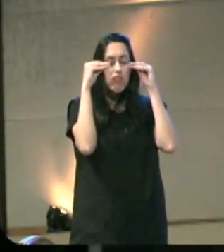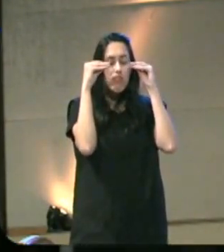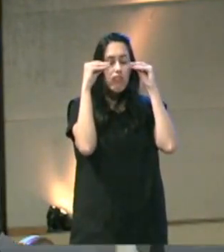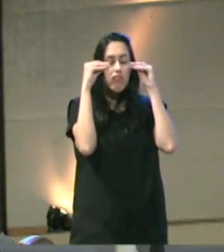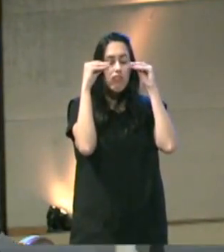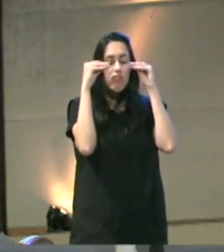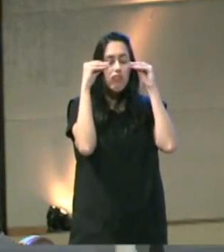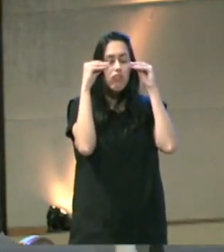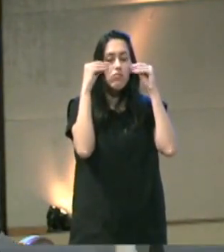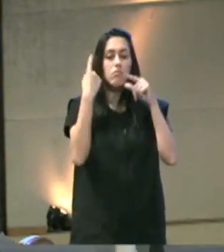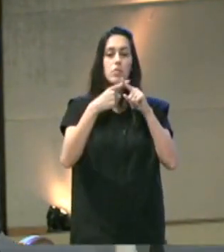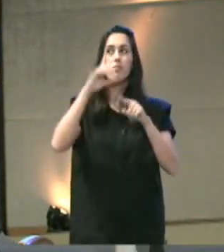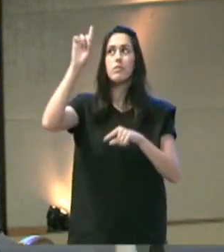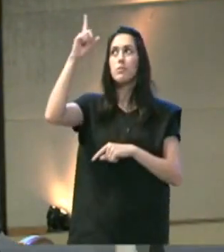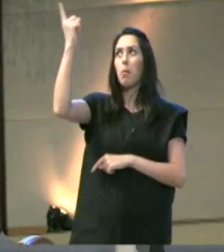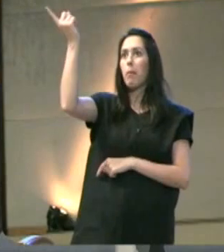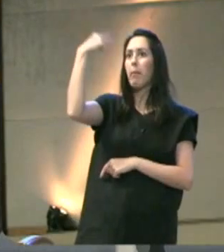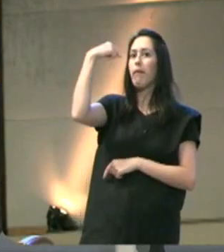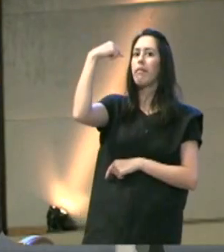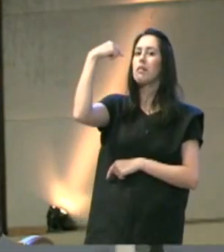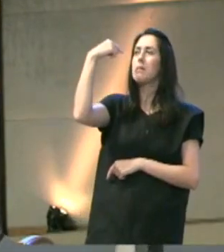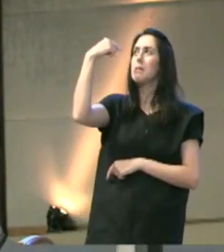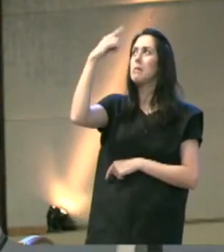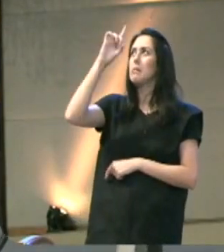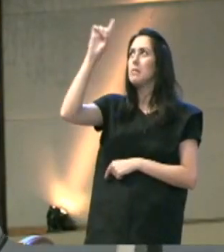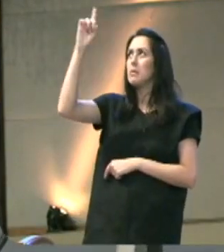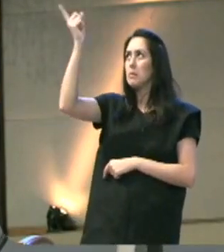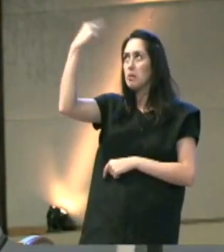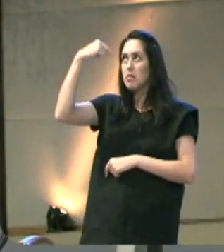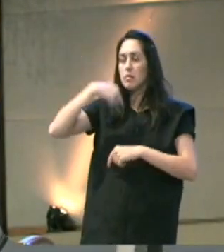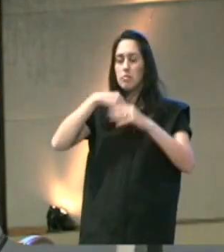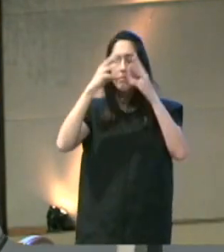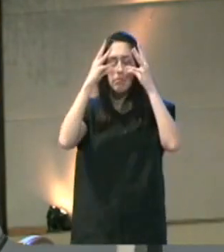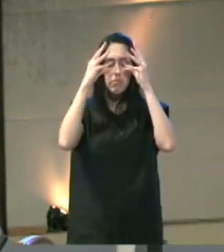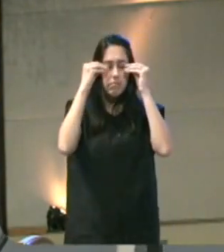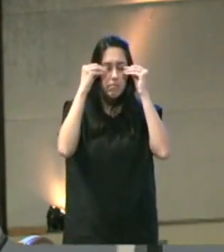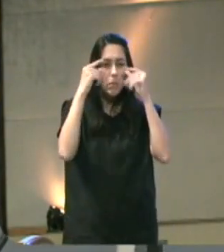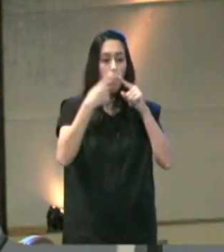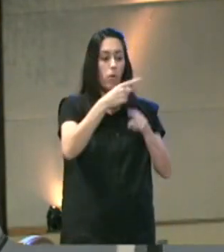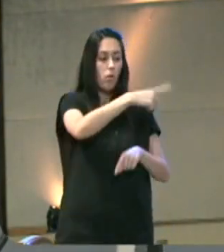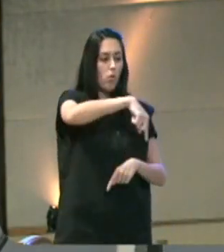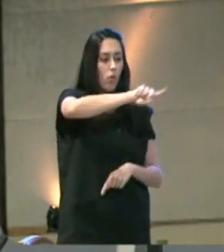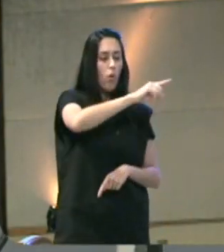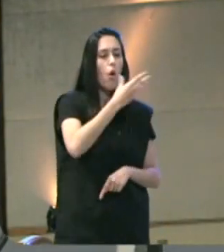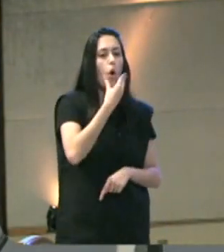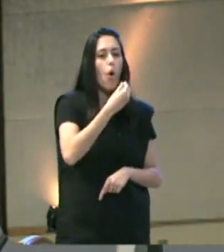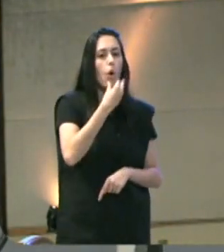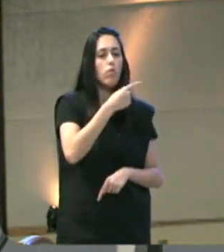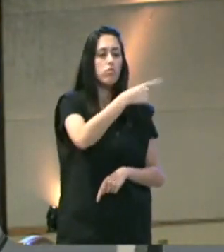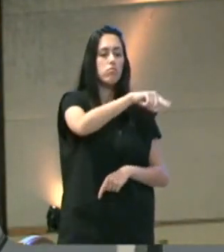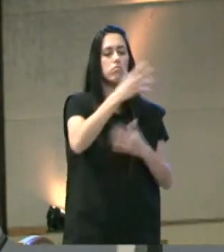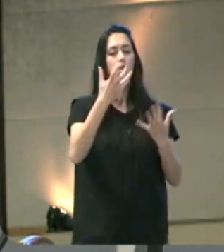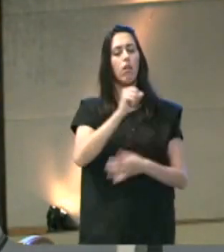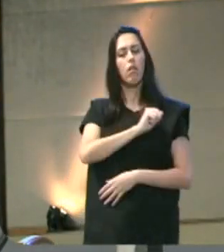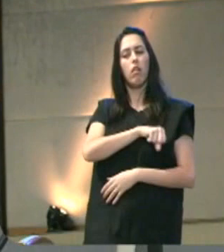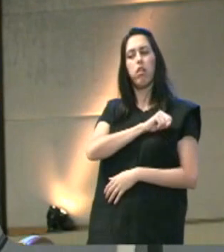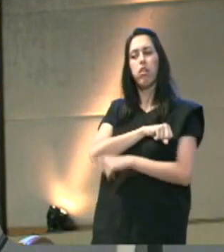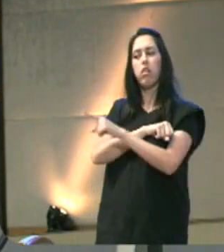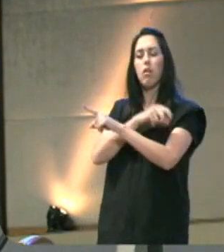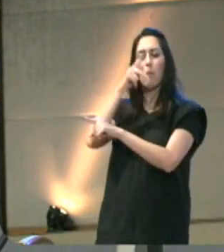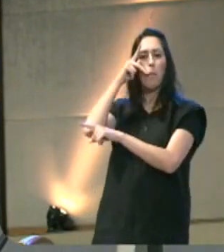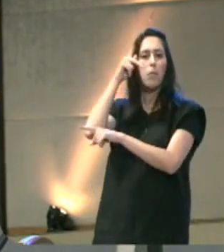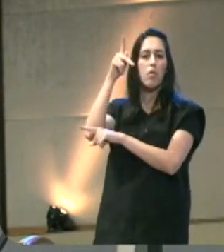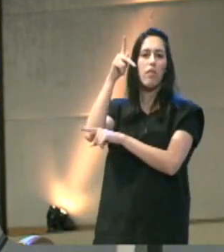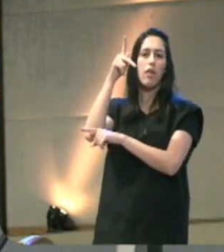por Deus, porque aqueles homens queriam fazer o mal para o seu profeta, e então